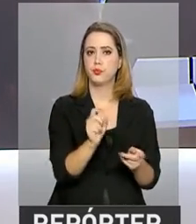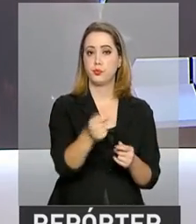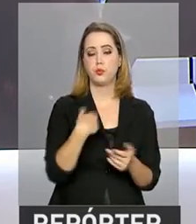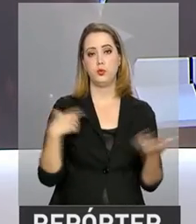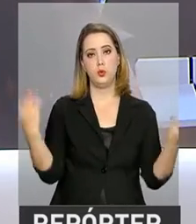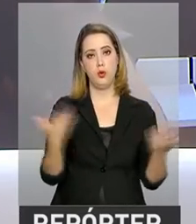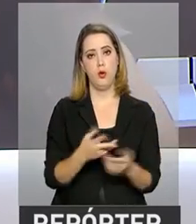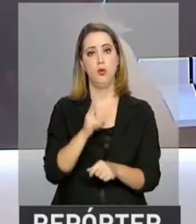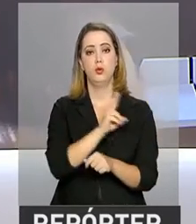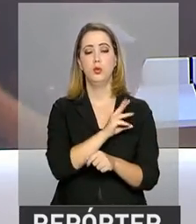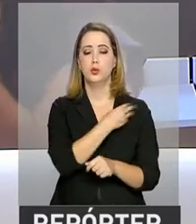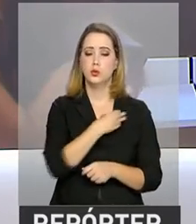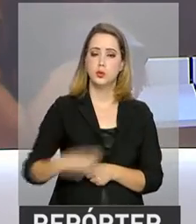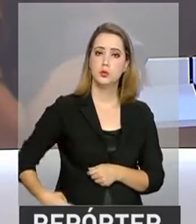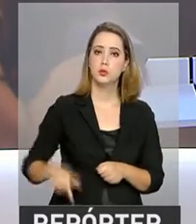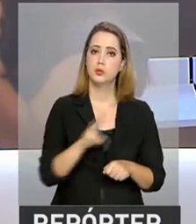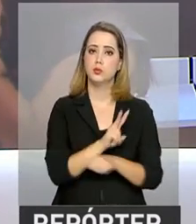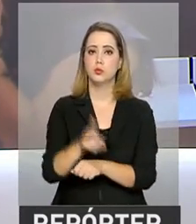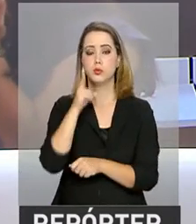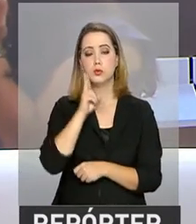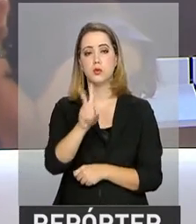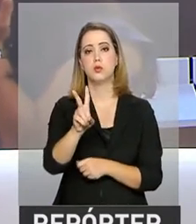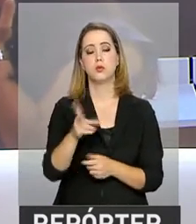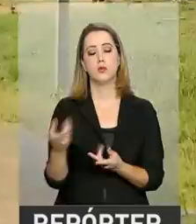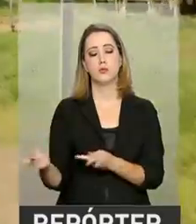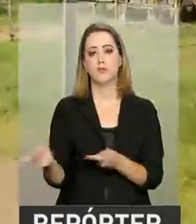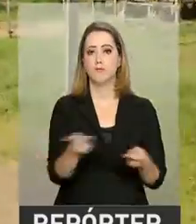Colômbia para ver a atuação das Forças Armadas.